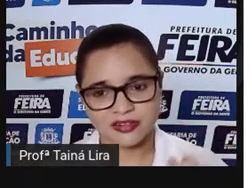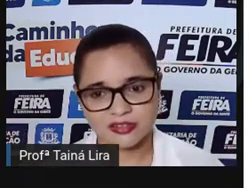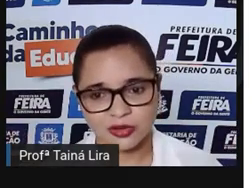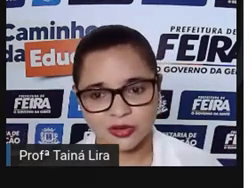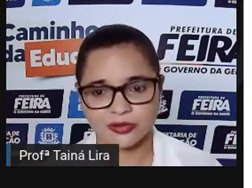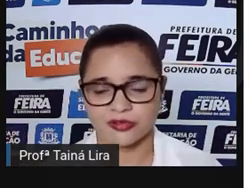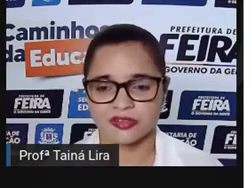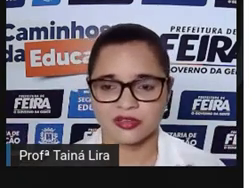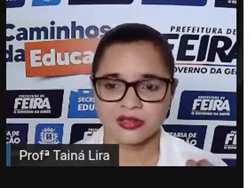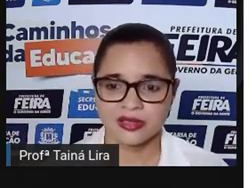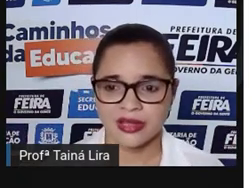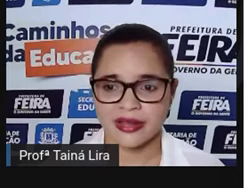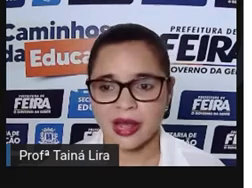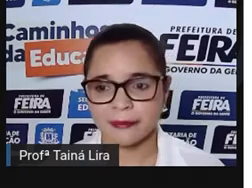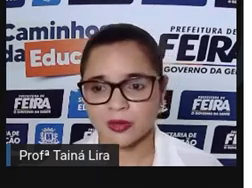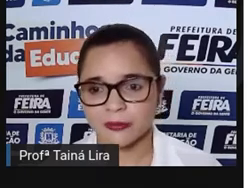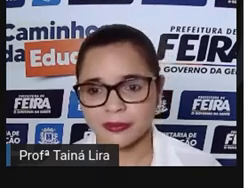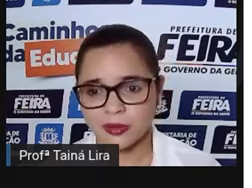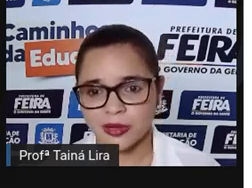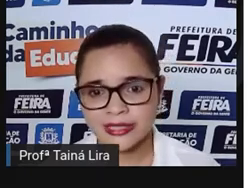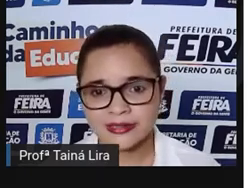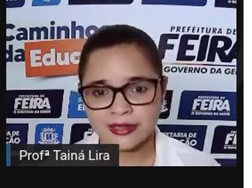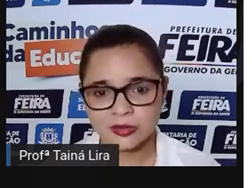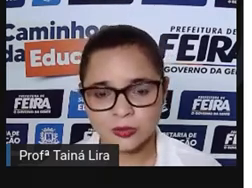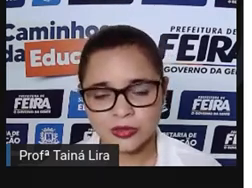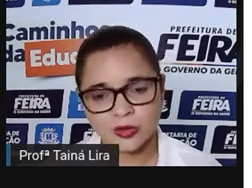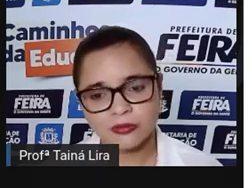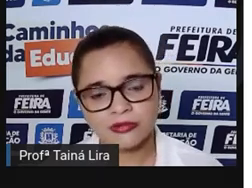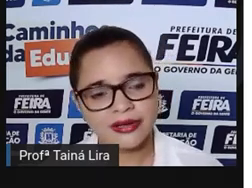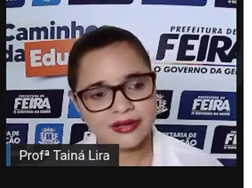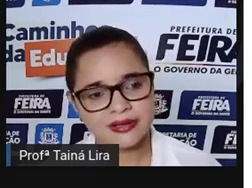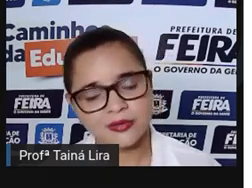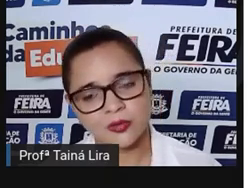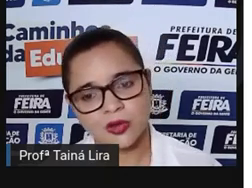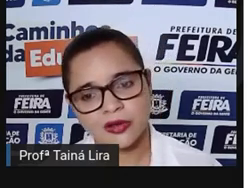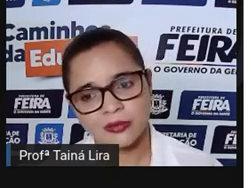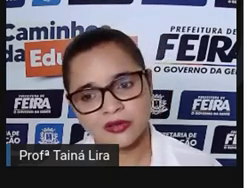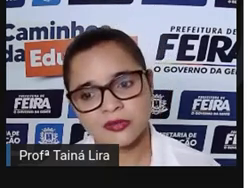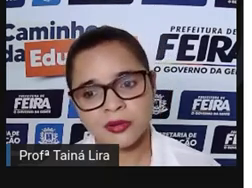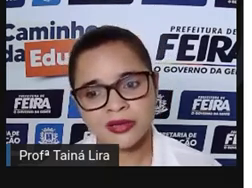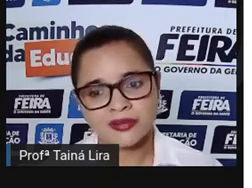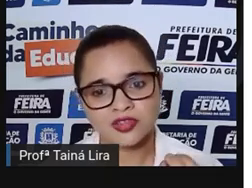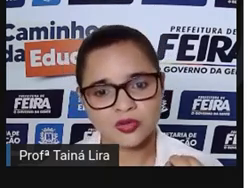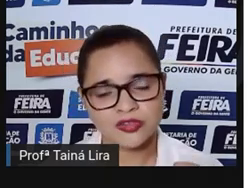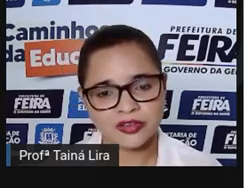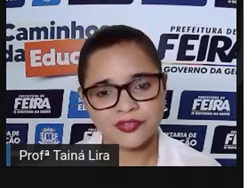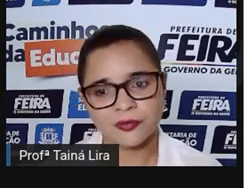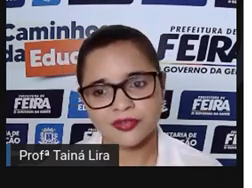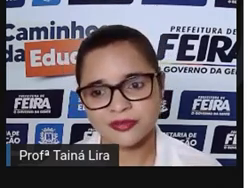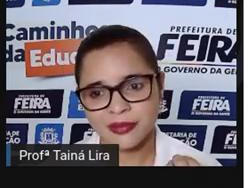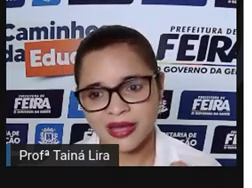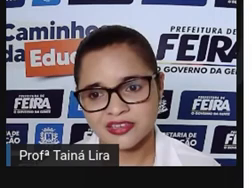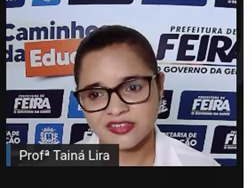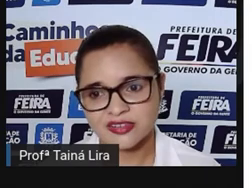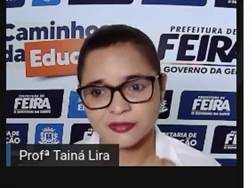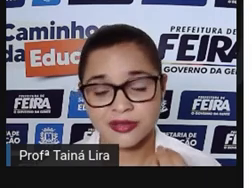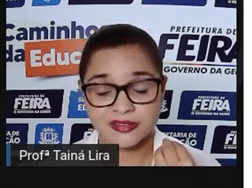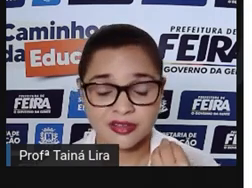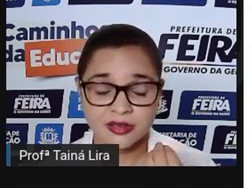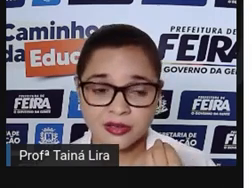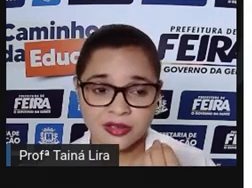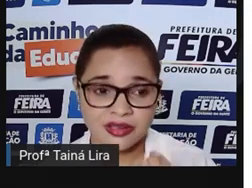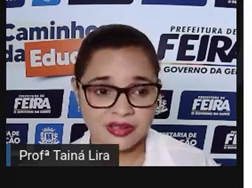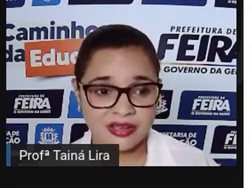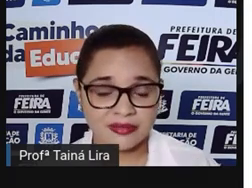Os acessórios, a própria arquitetura, como era o local que eles moravam. A gente consegue ver algumas imagens. Então,